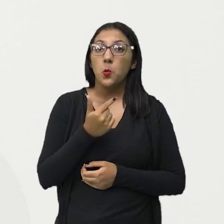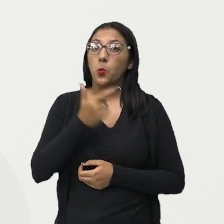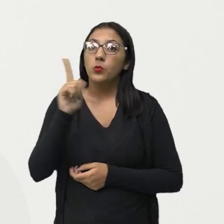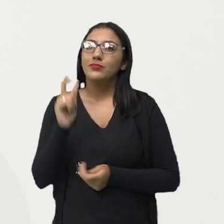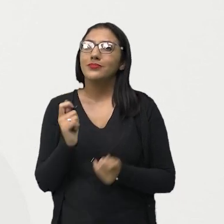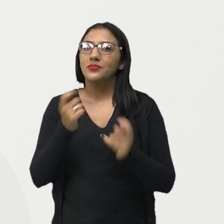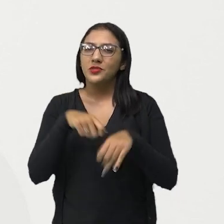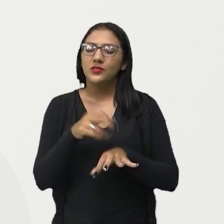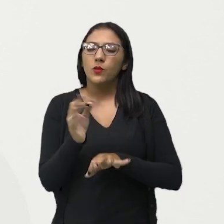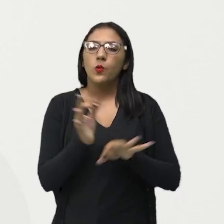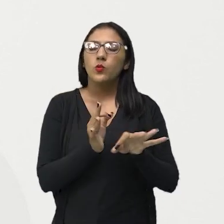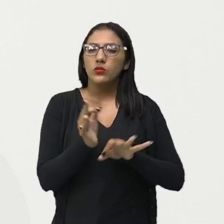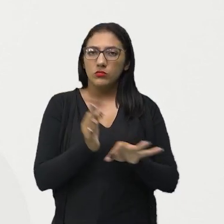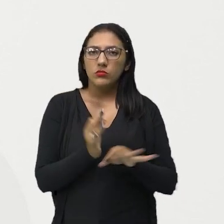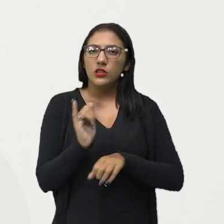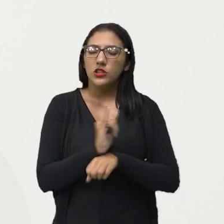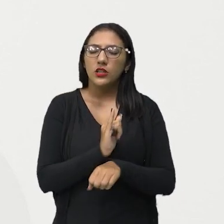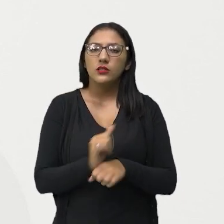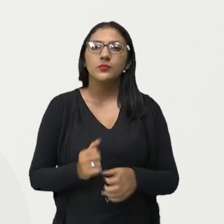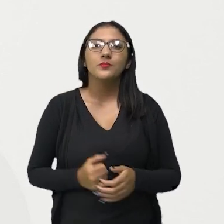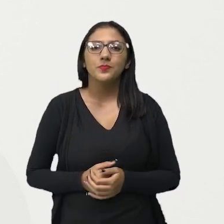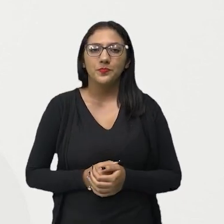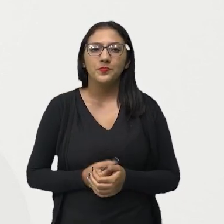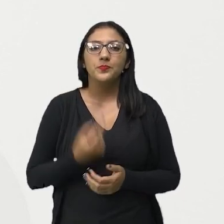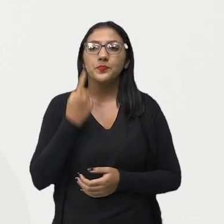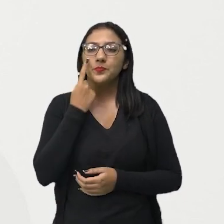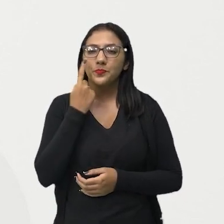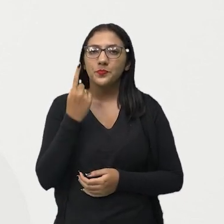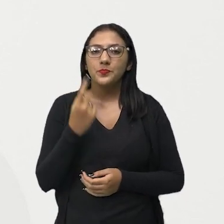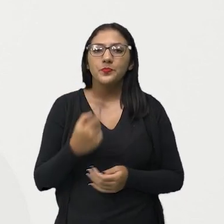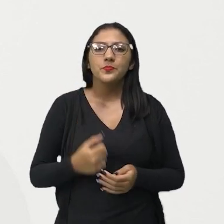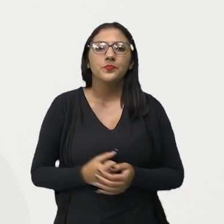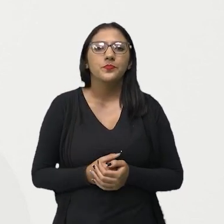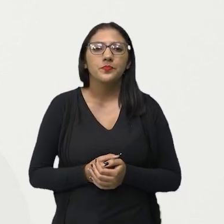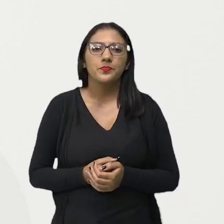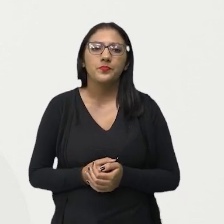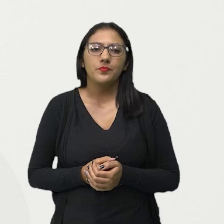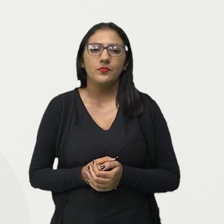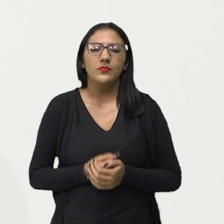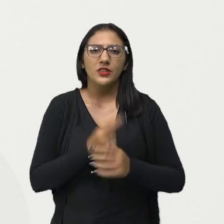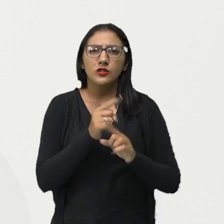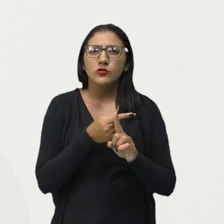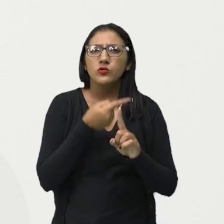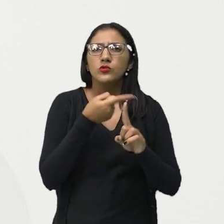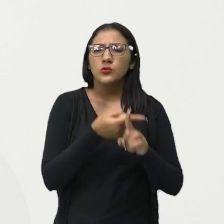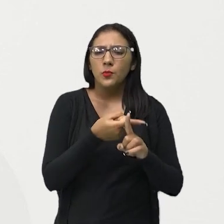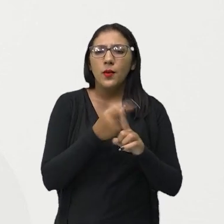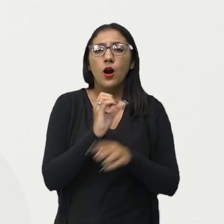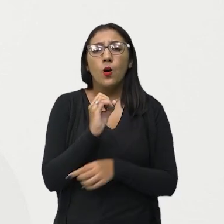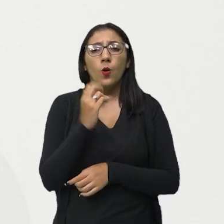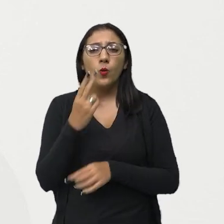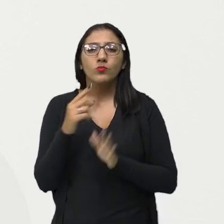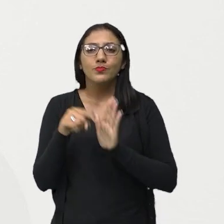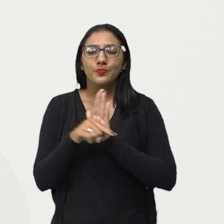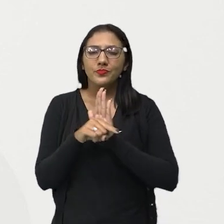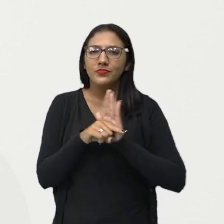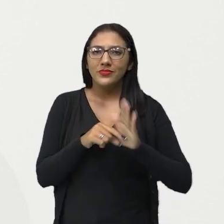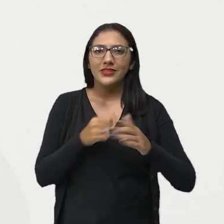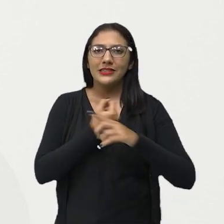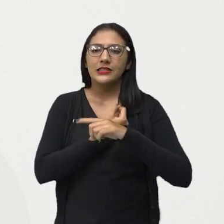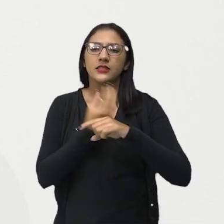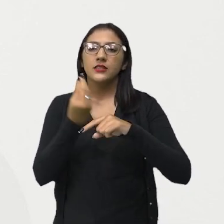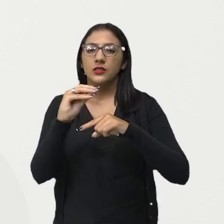ser realizado. Acompanhe comigo. Para adicionar ou subtrair frações